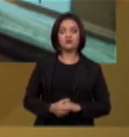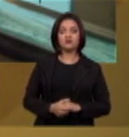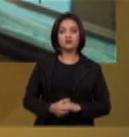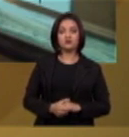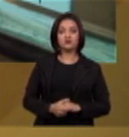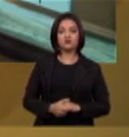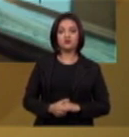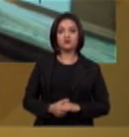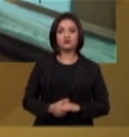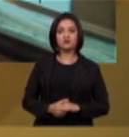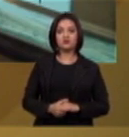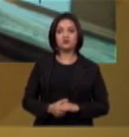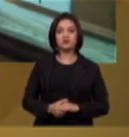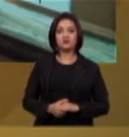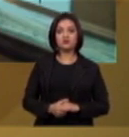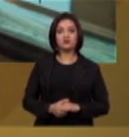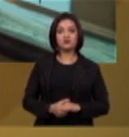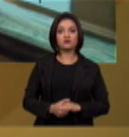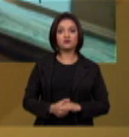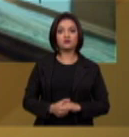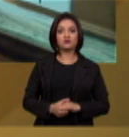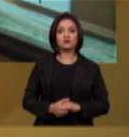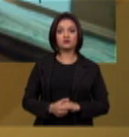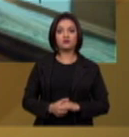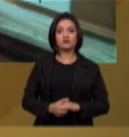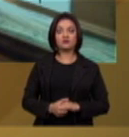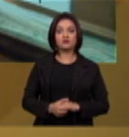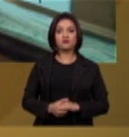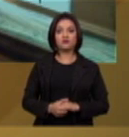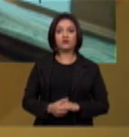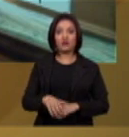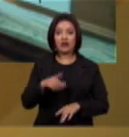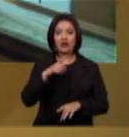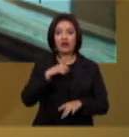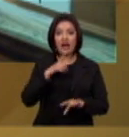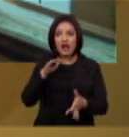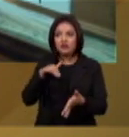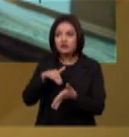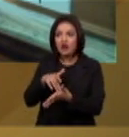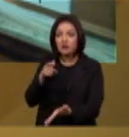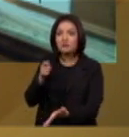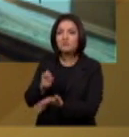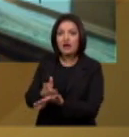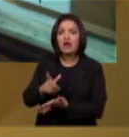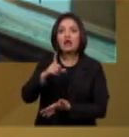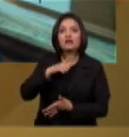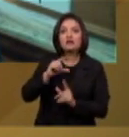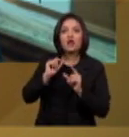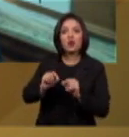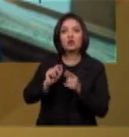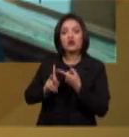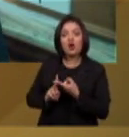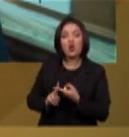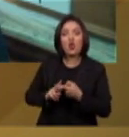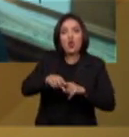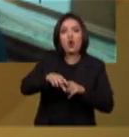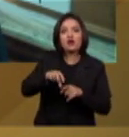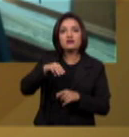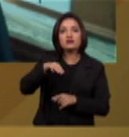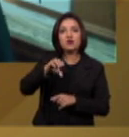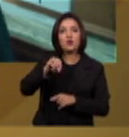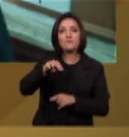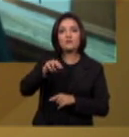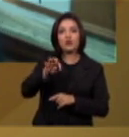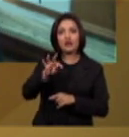se tem até o pagamento a incidência da correção monetária